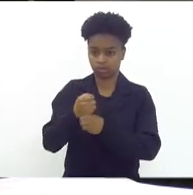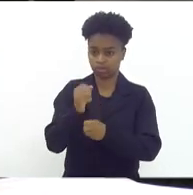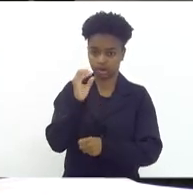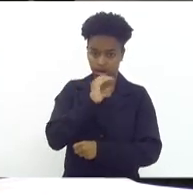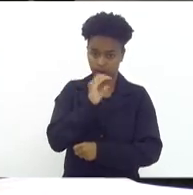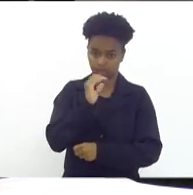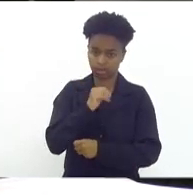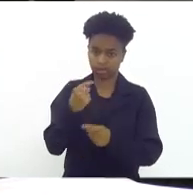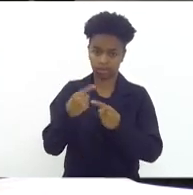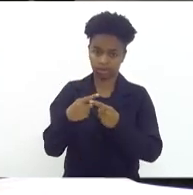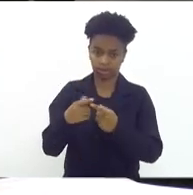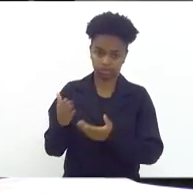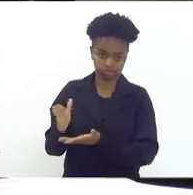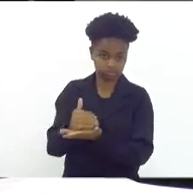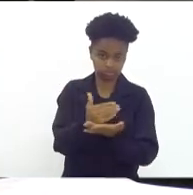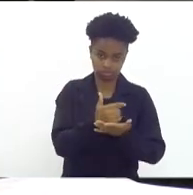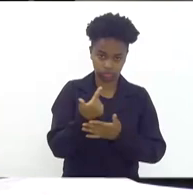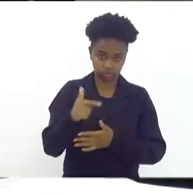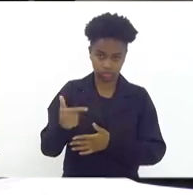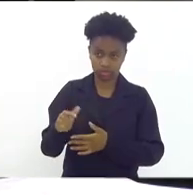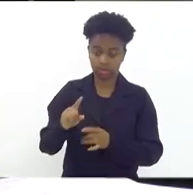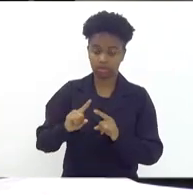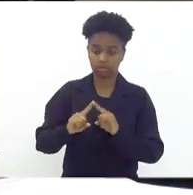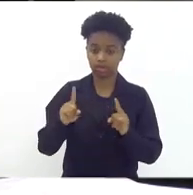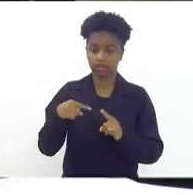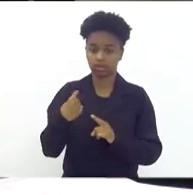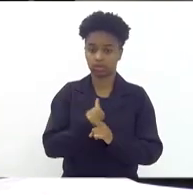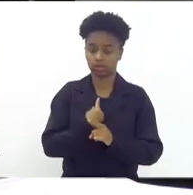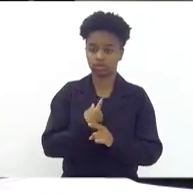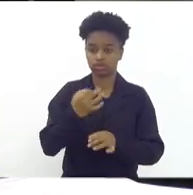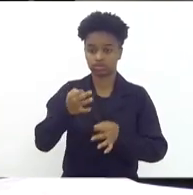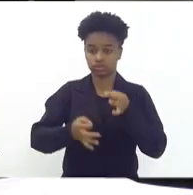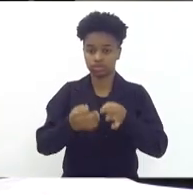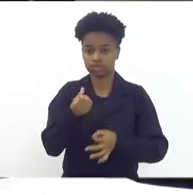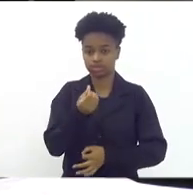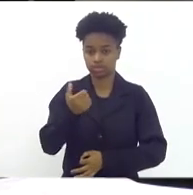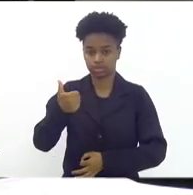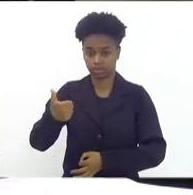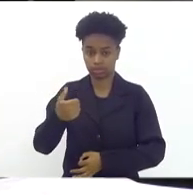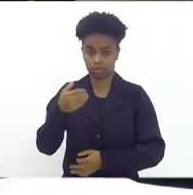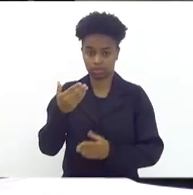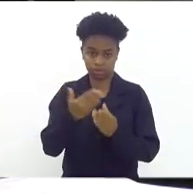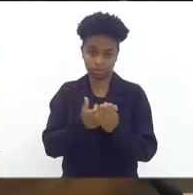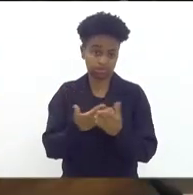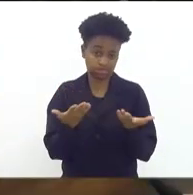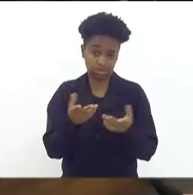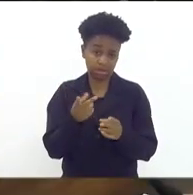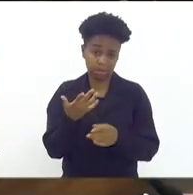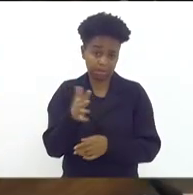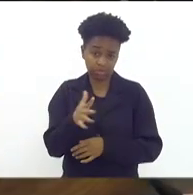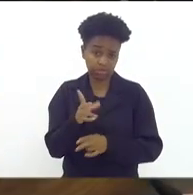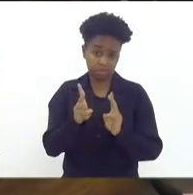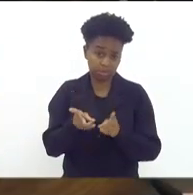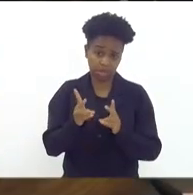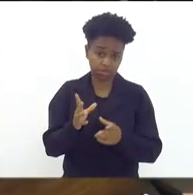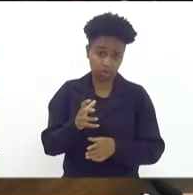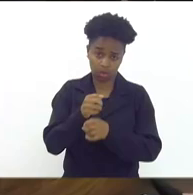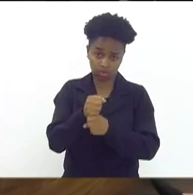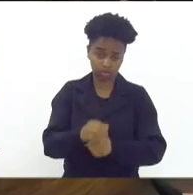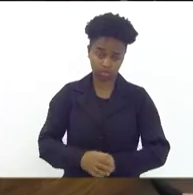com os dados não estão consolidados e julgamos 161 processo é mais ou menos a conta que eu fiz aqui muito